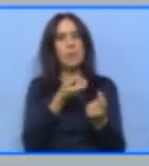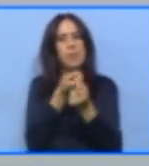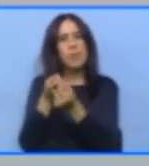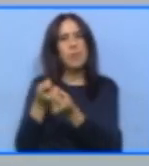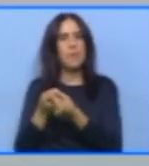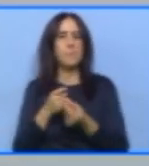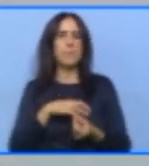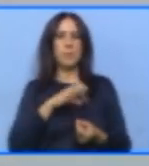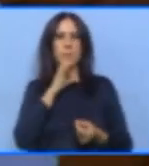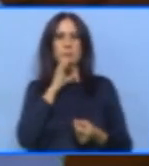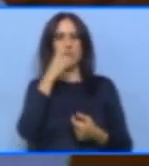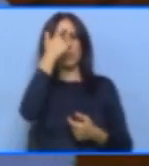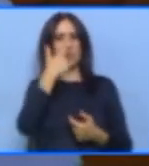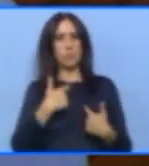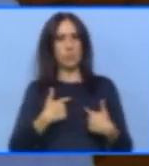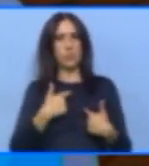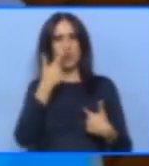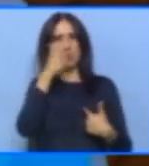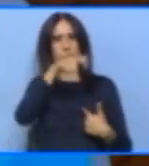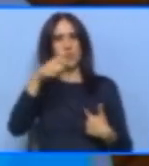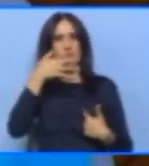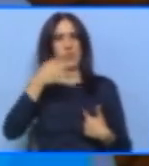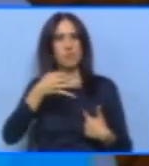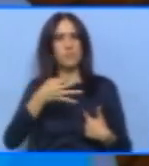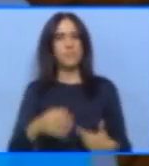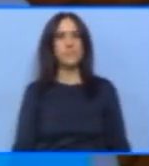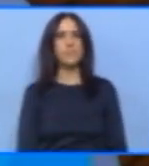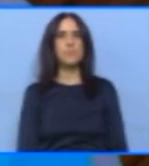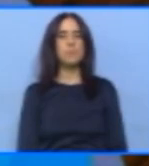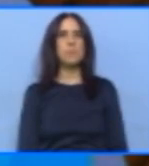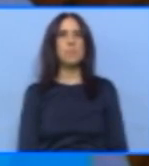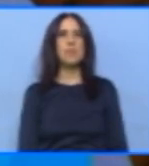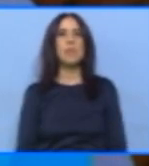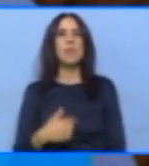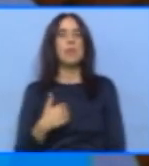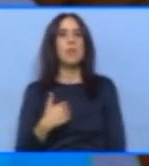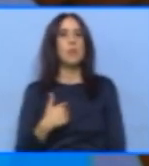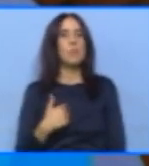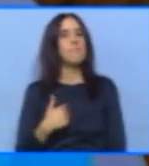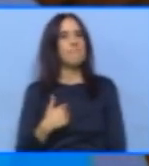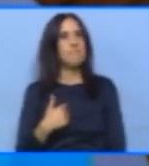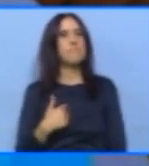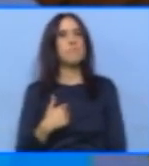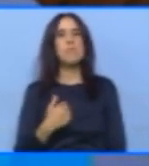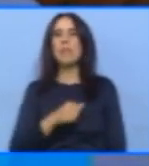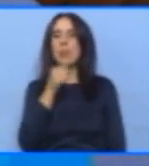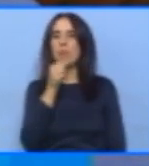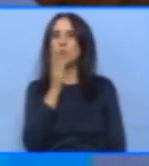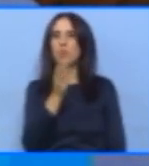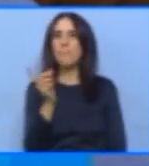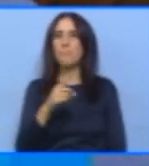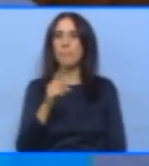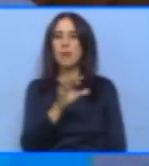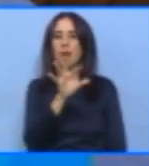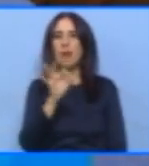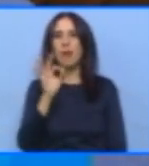entre bispo e os fiéis. Eu não resisto àquela seleçãozinha que tenho dado conta que é muito